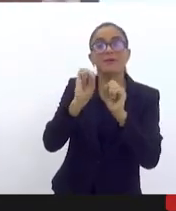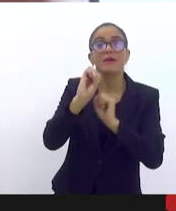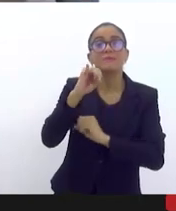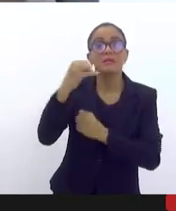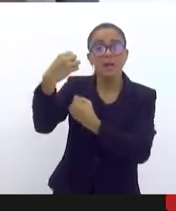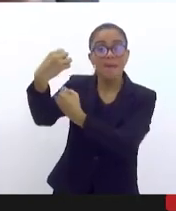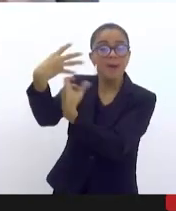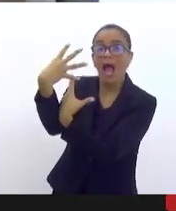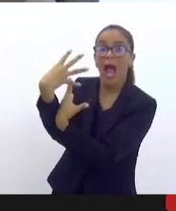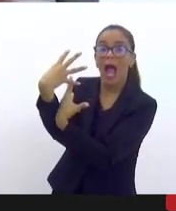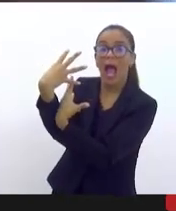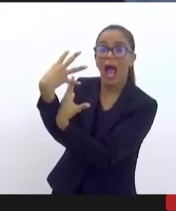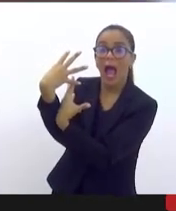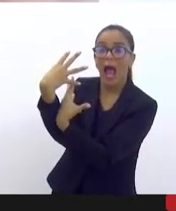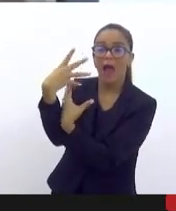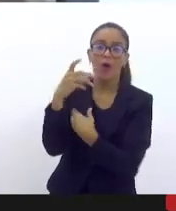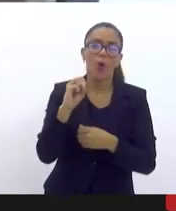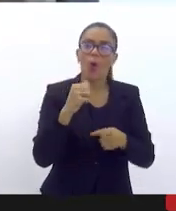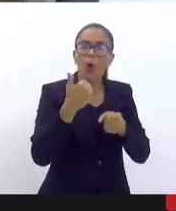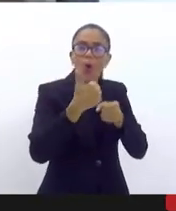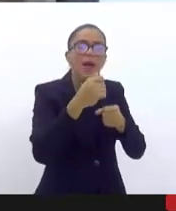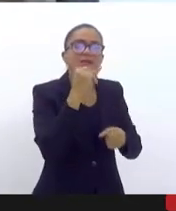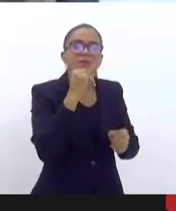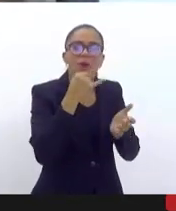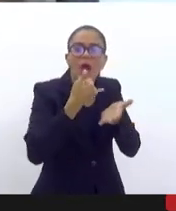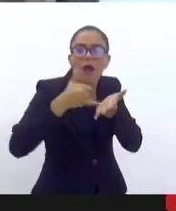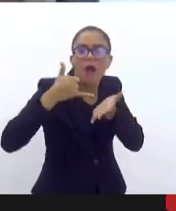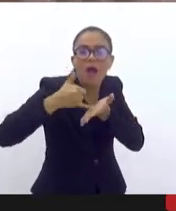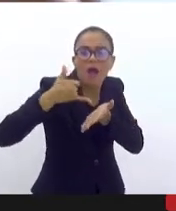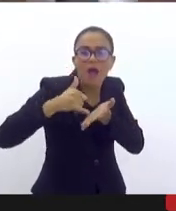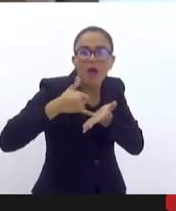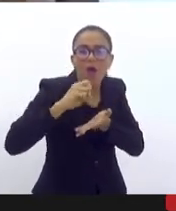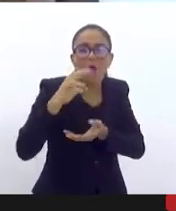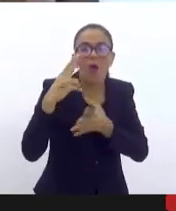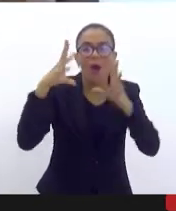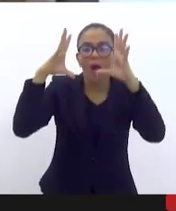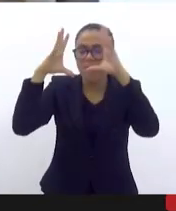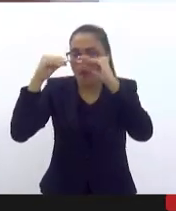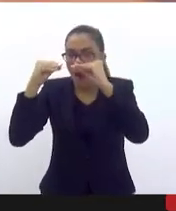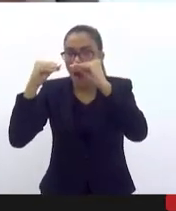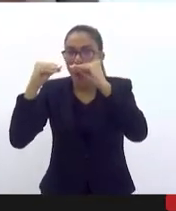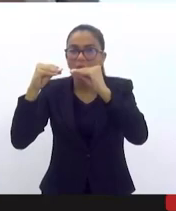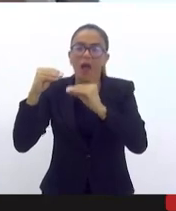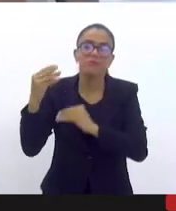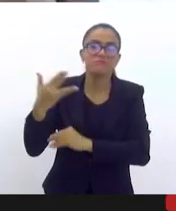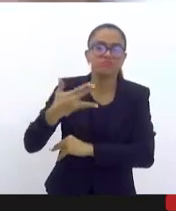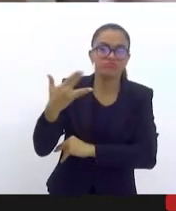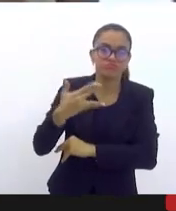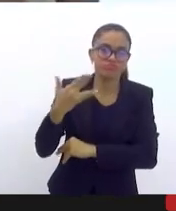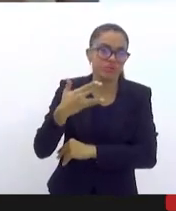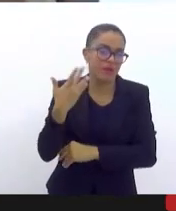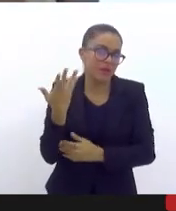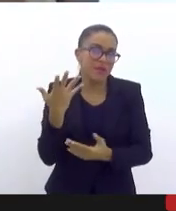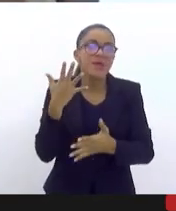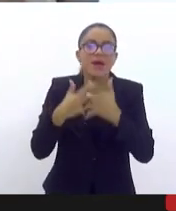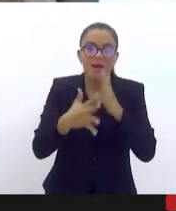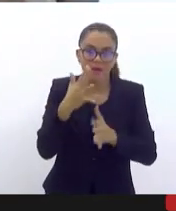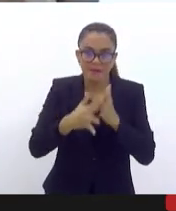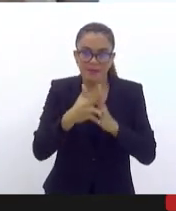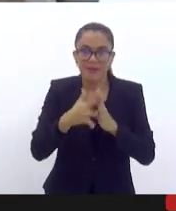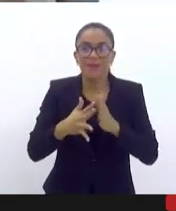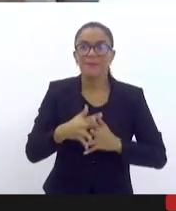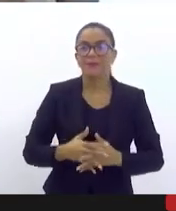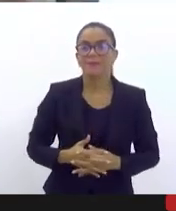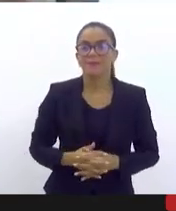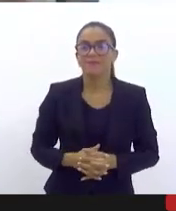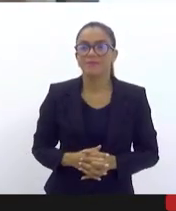ligasse tudo tirasse uma cocaína ou ou inibice tudo eu ia causar um grande congestionamento independentemente da cor